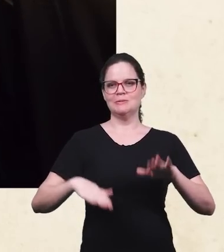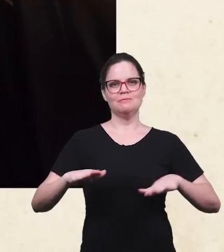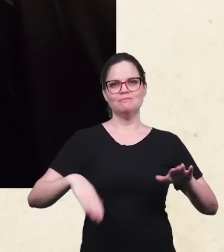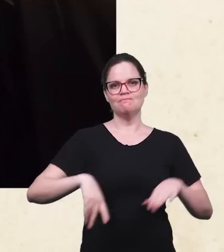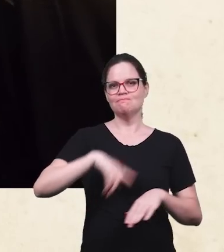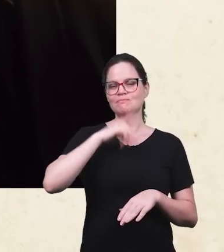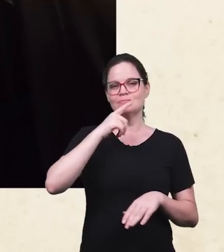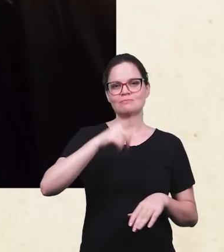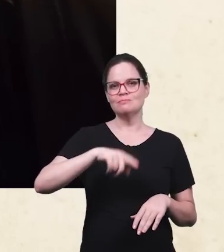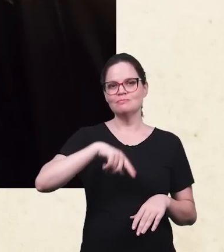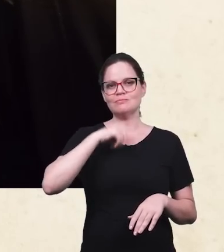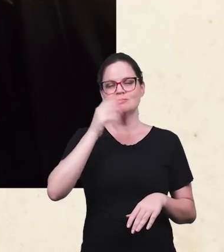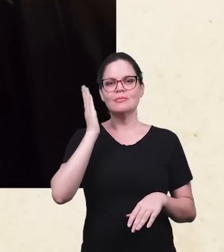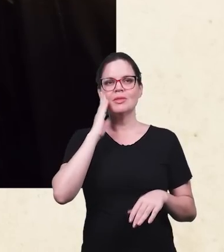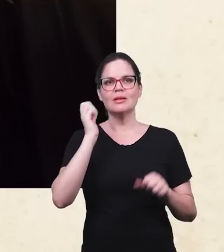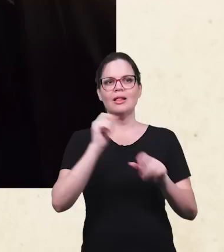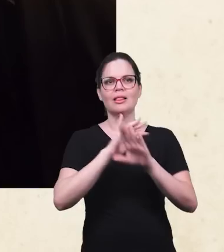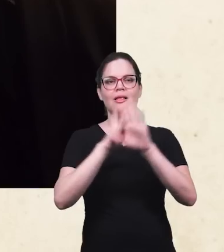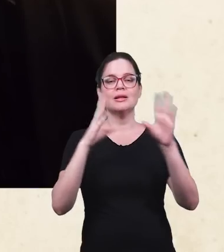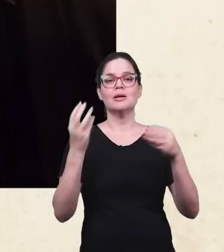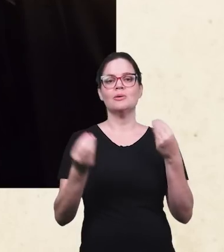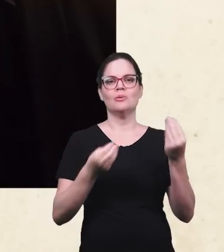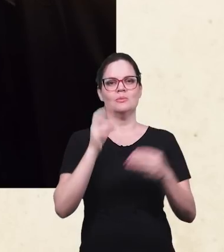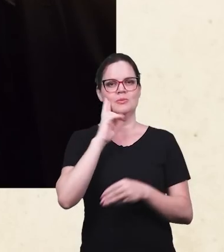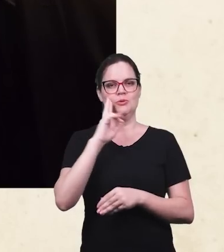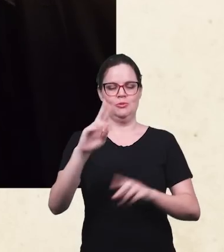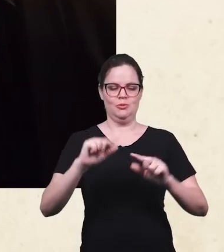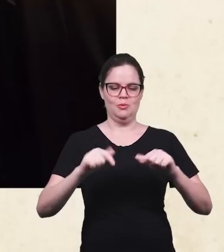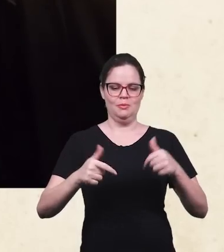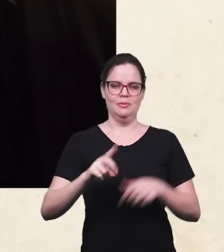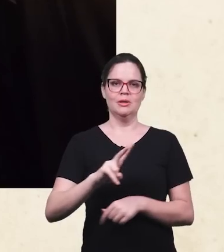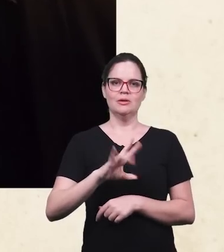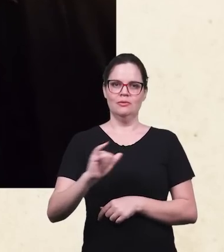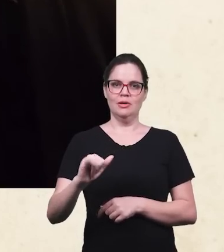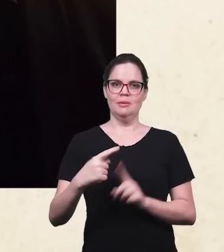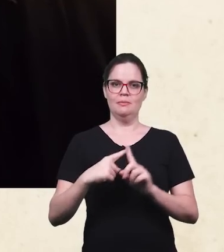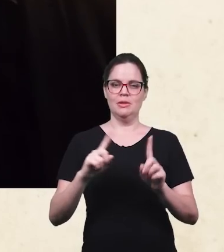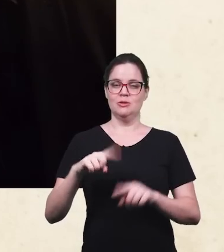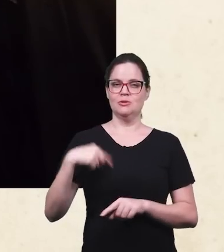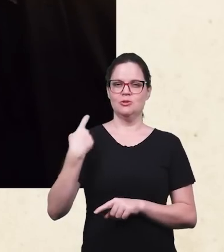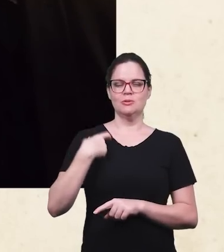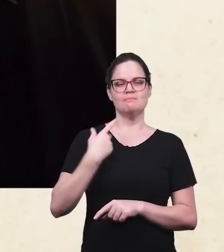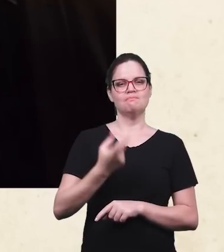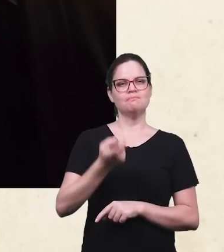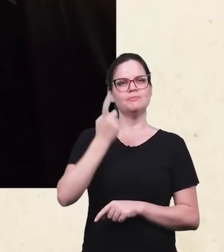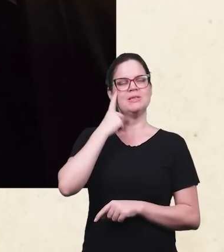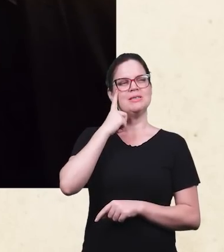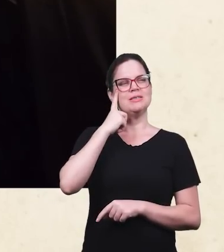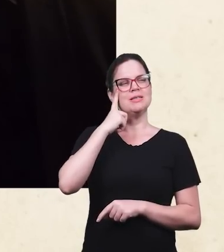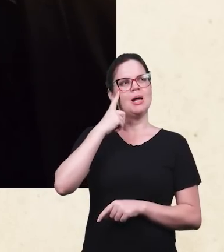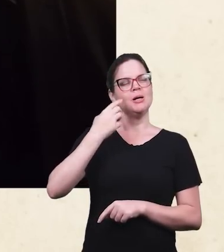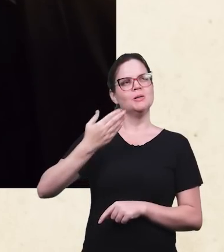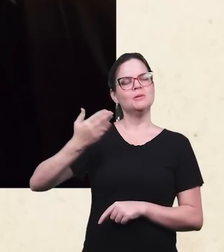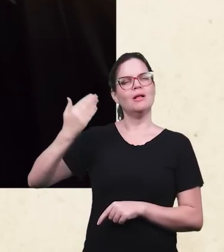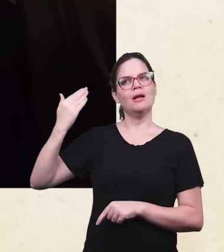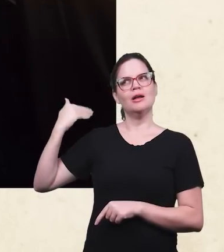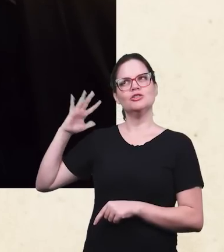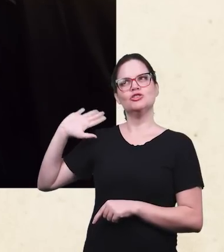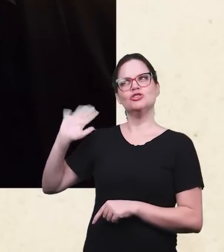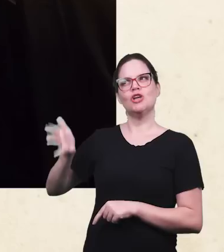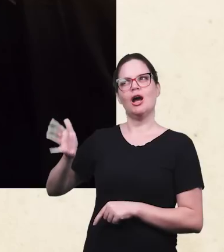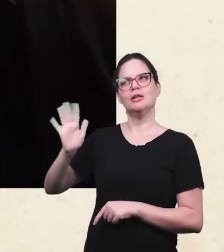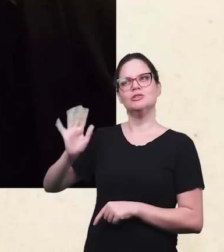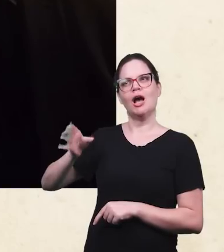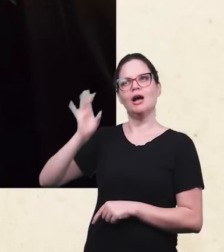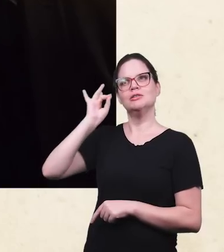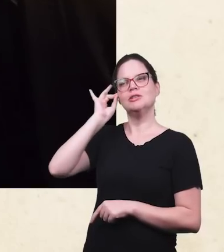tem como mensurar o que o Senhor vai fazer. Mas quando nós olhamos para aquilo que o Senhor fez,